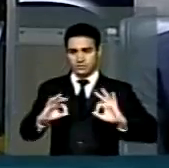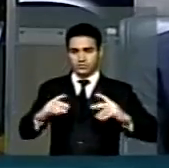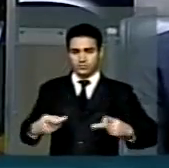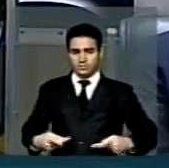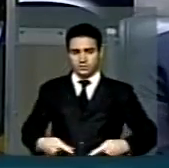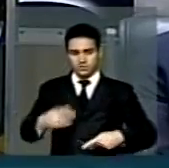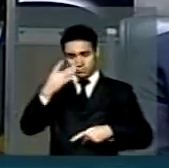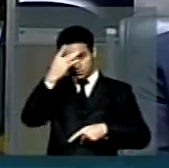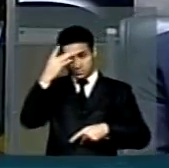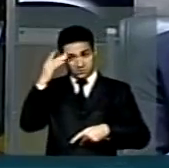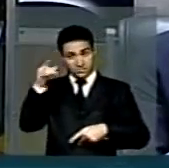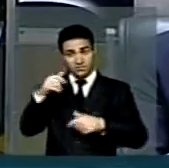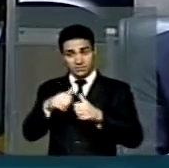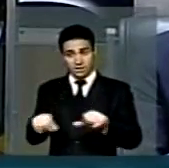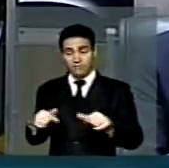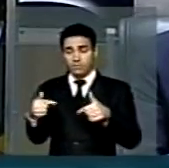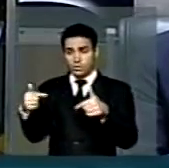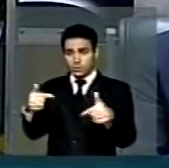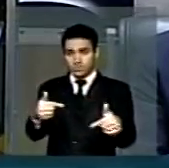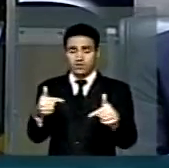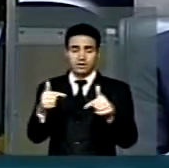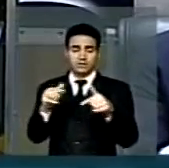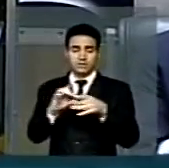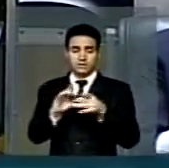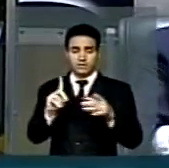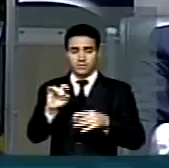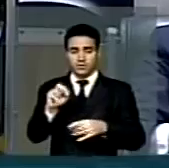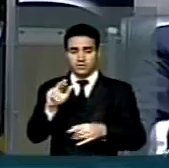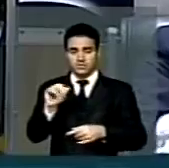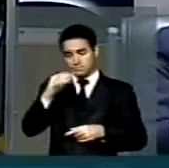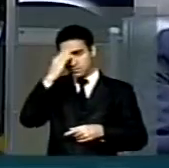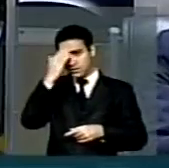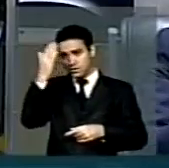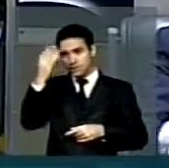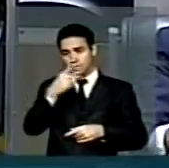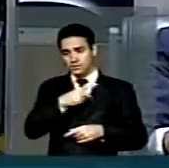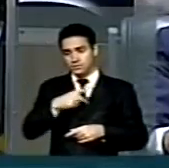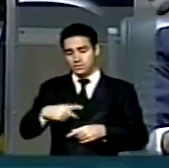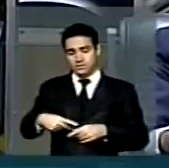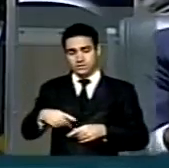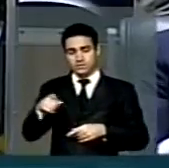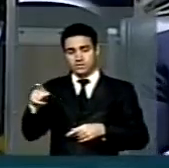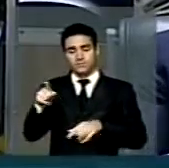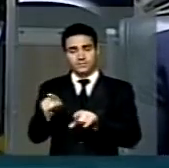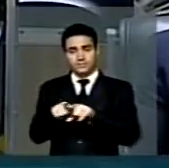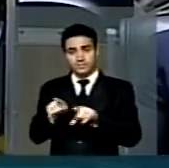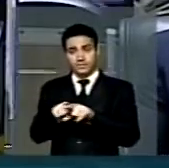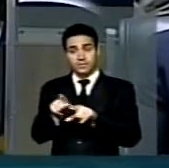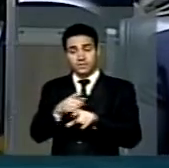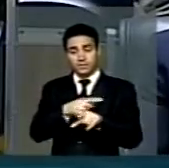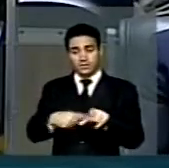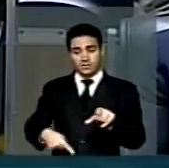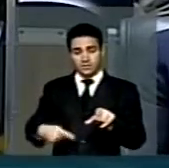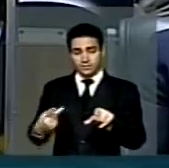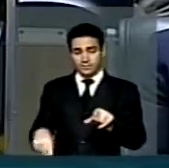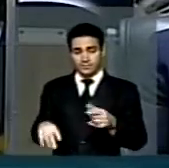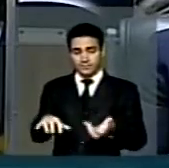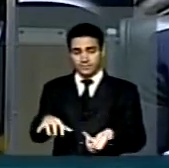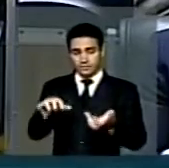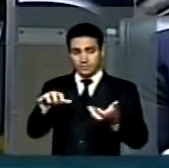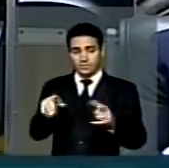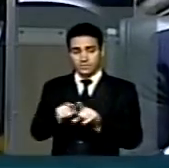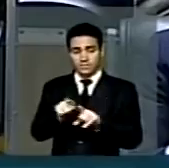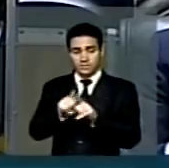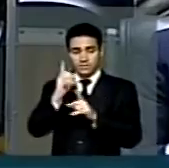lá lutavam pela democracia. Obrigado a este presidente, Mário Benevides, que como presidente do Congresso e